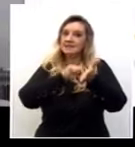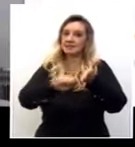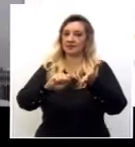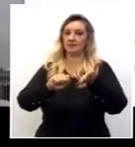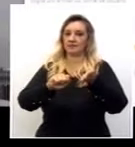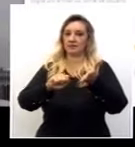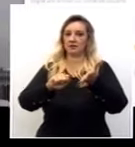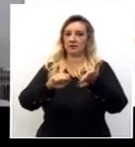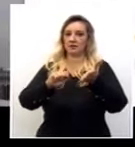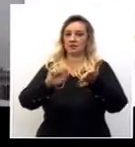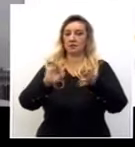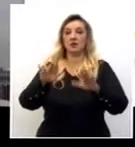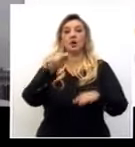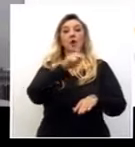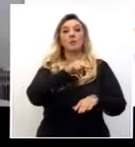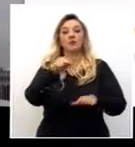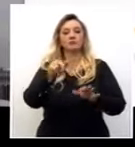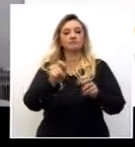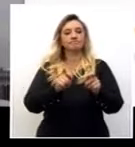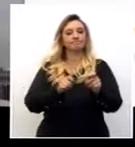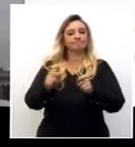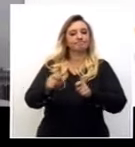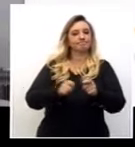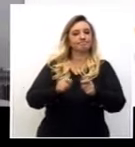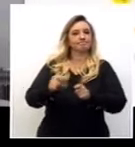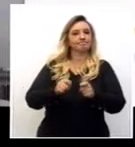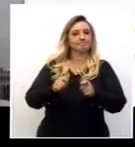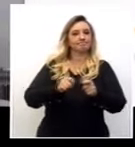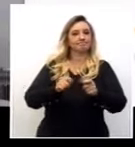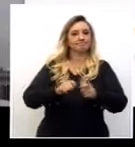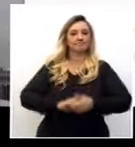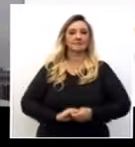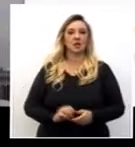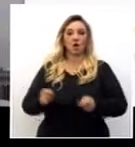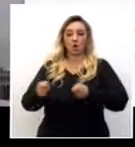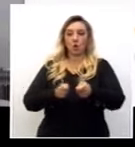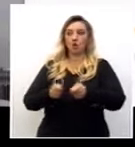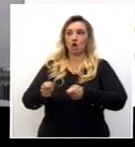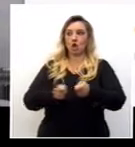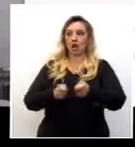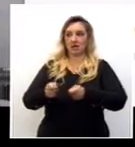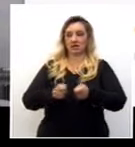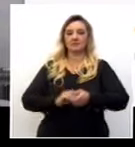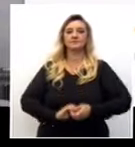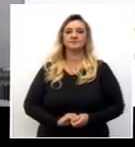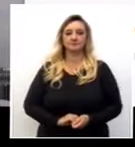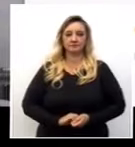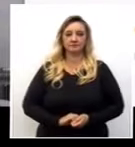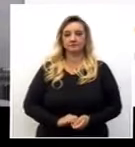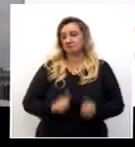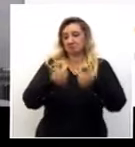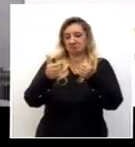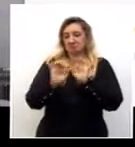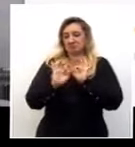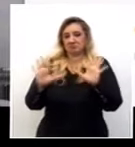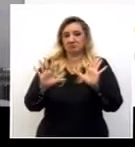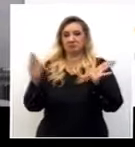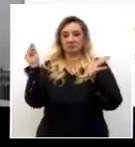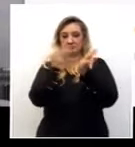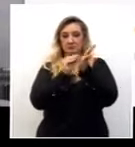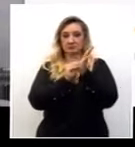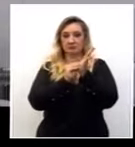aí o professor controla as configurações do mural. E aí, beleza. Configurei